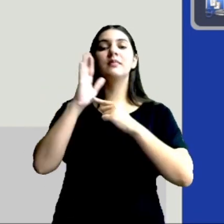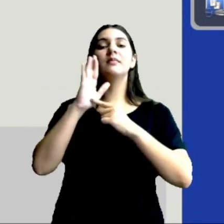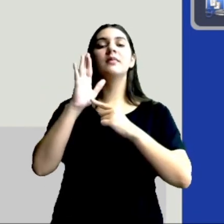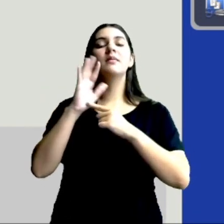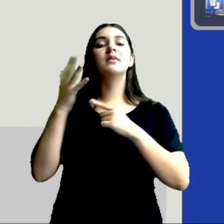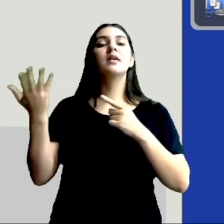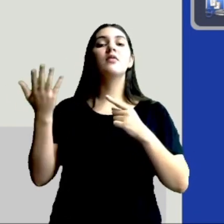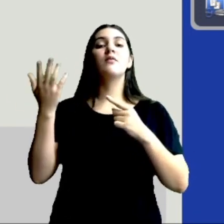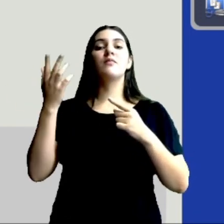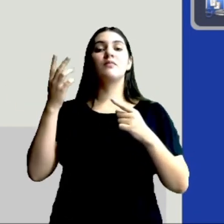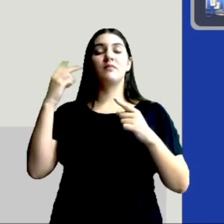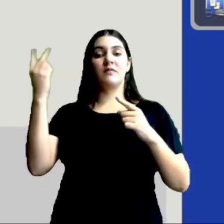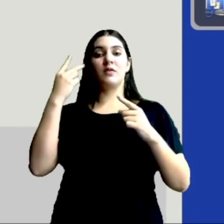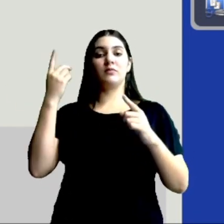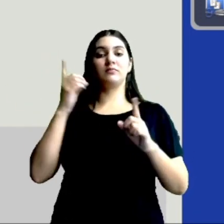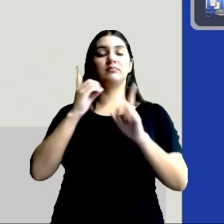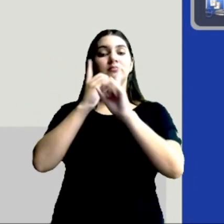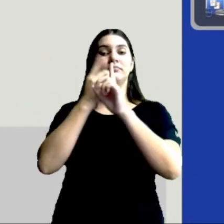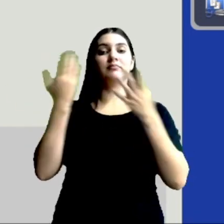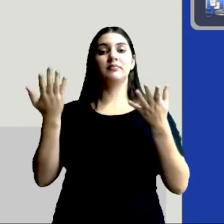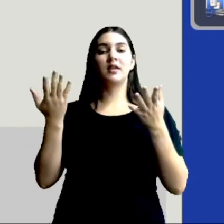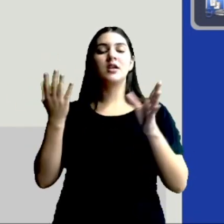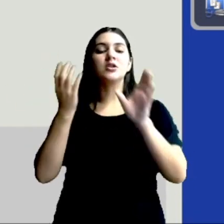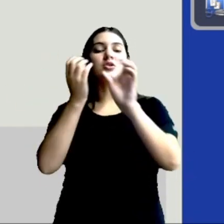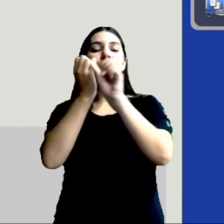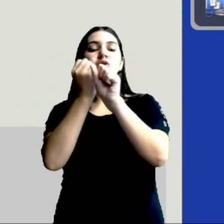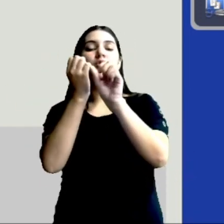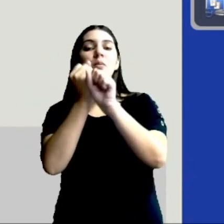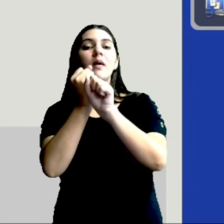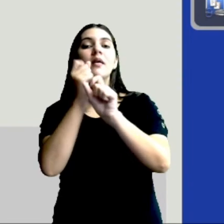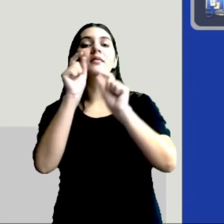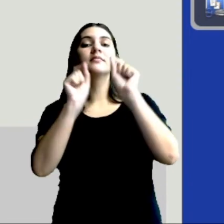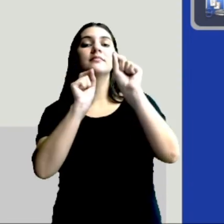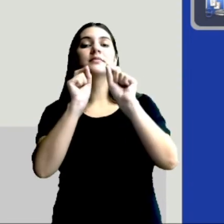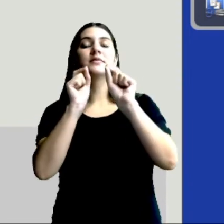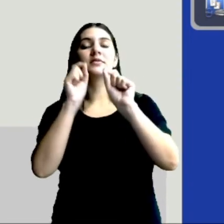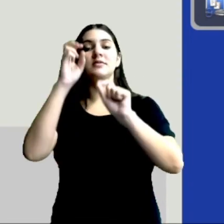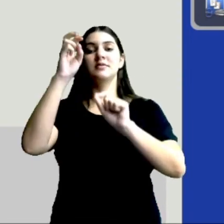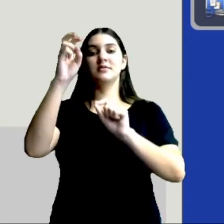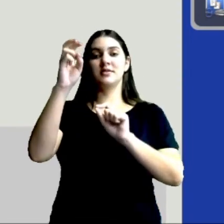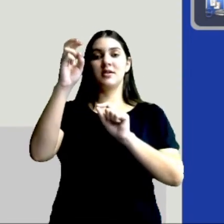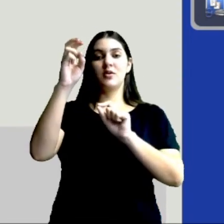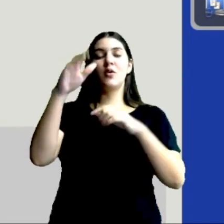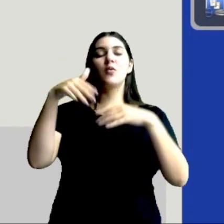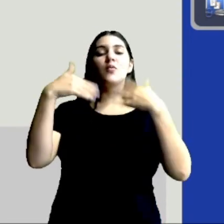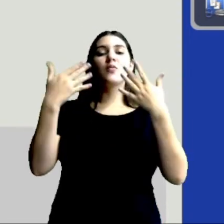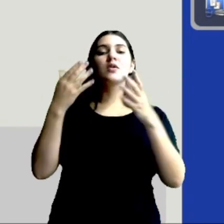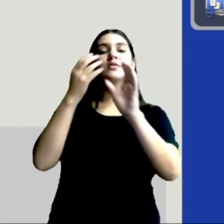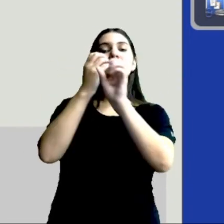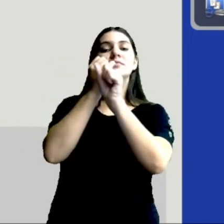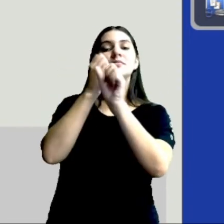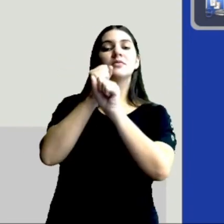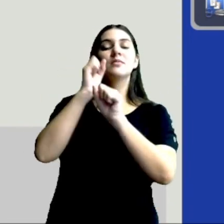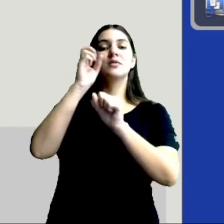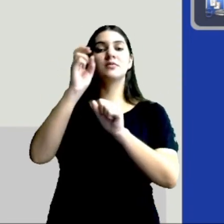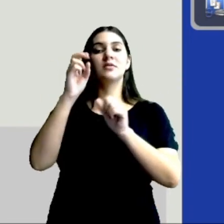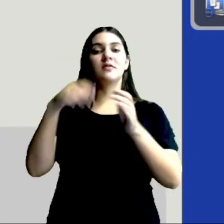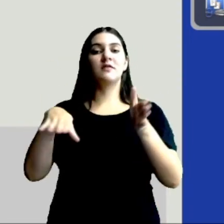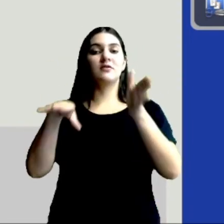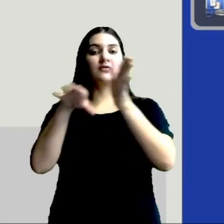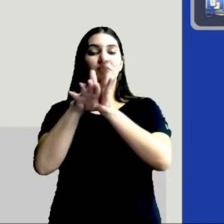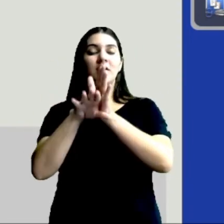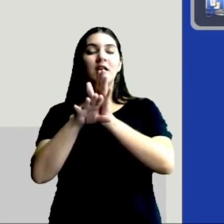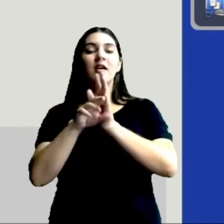ó, o somado, somar com quem? Com 5. E aí, quando soma com 5, a gente vai chegar,